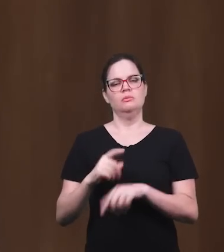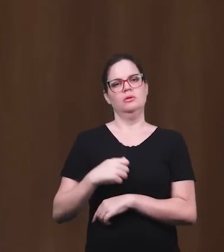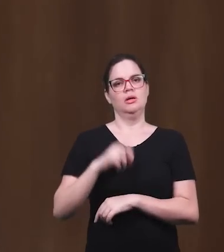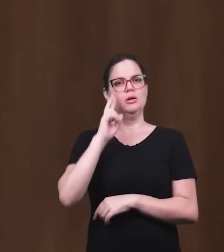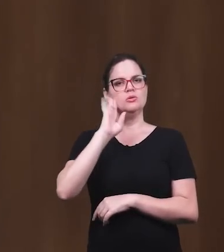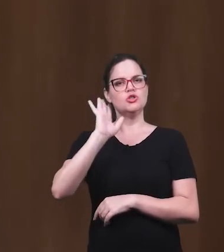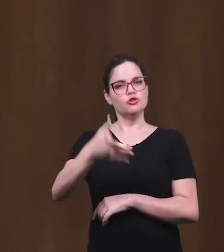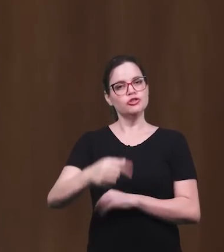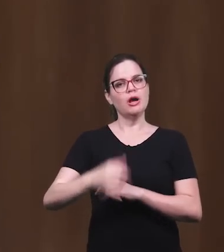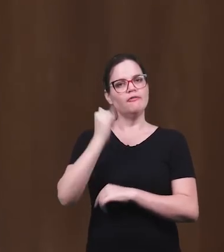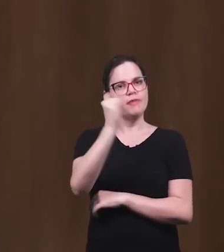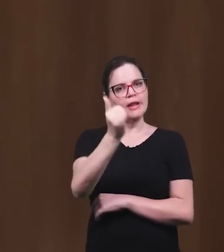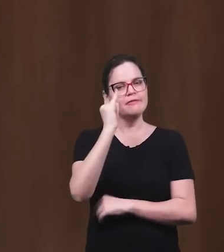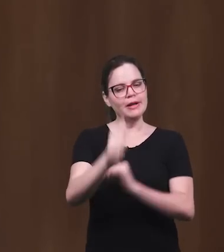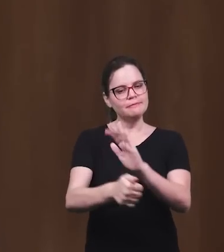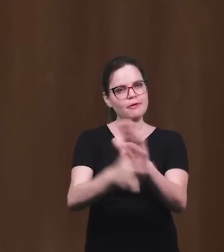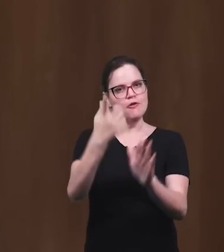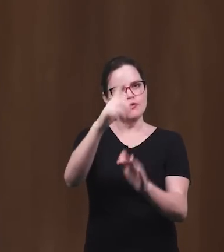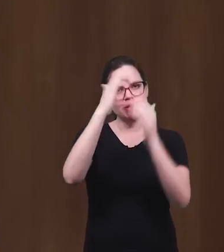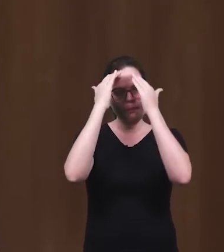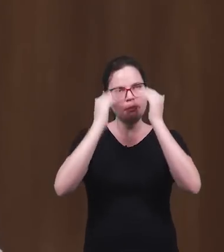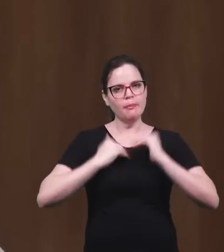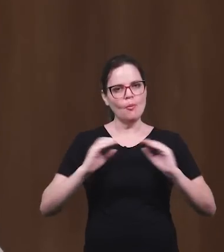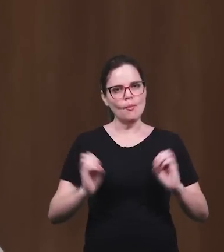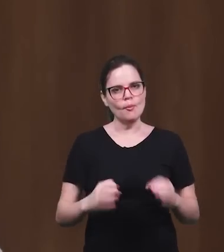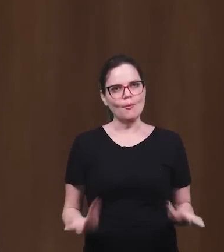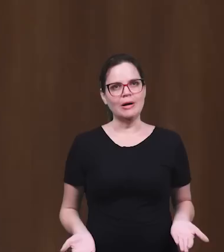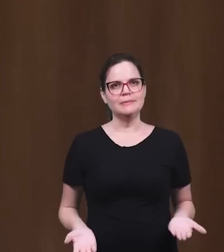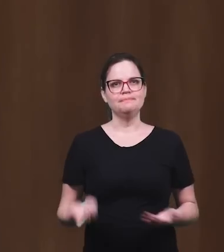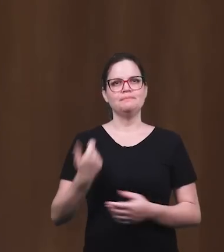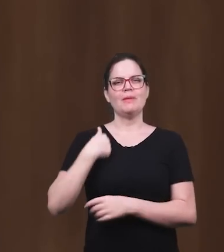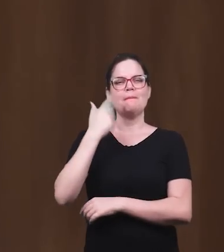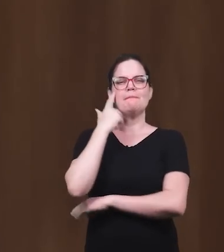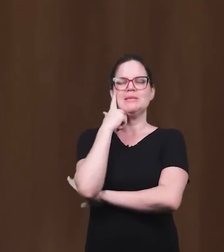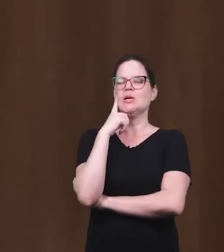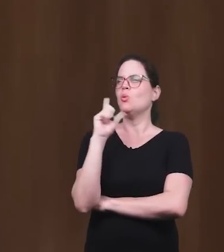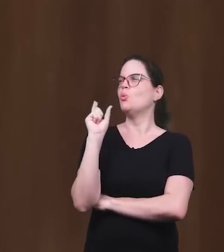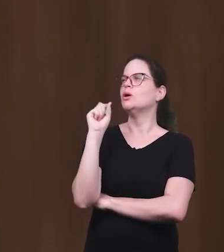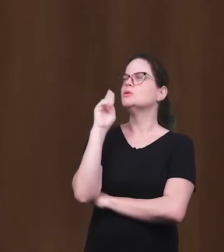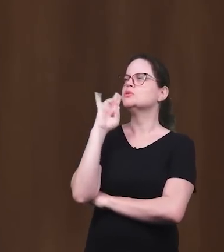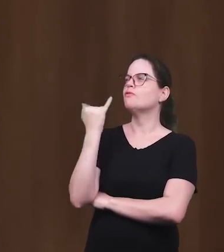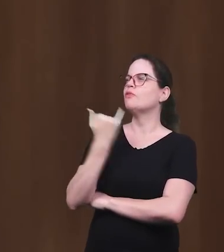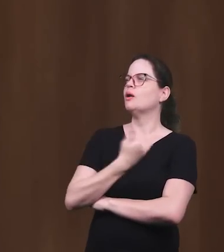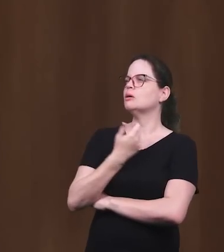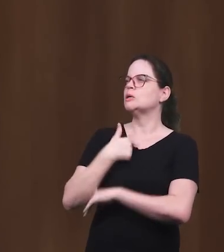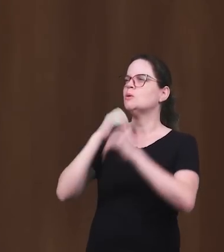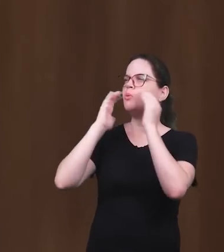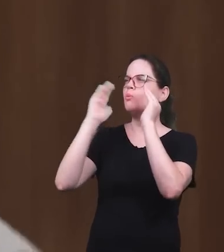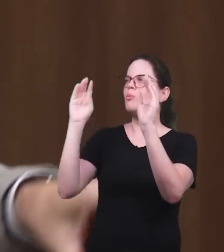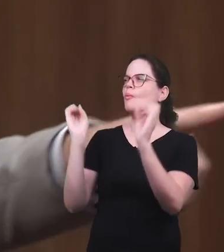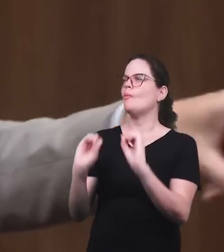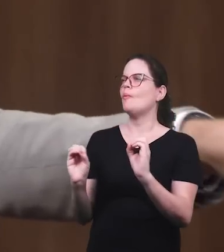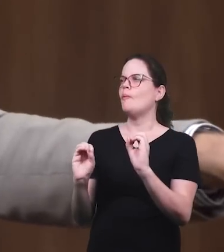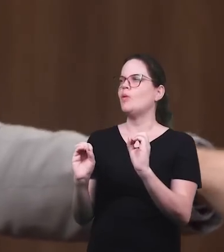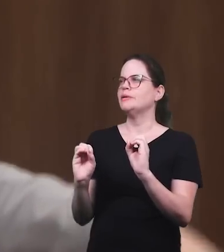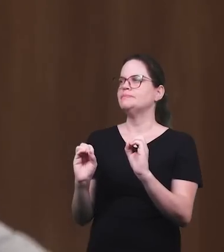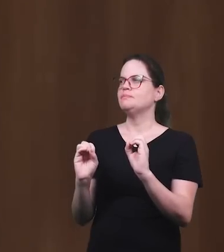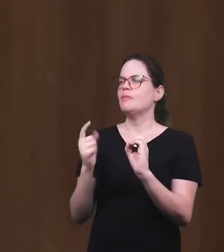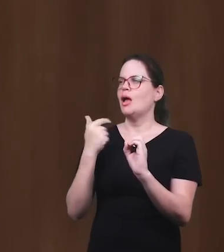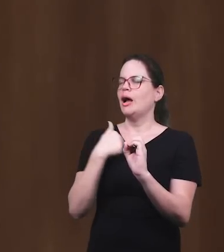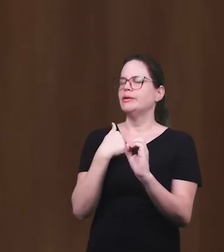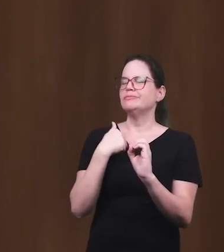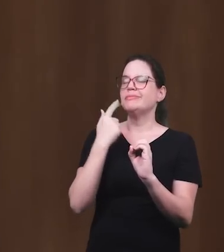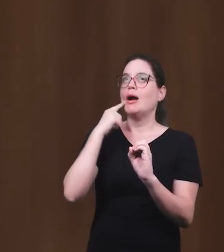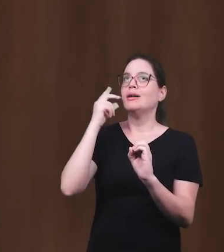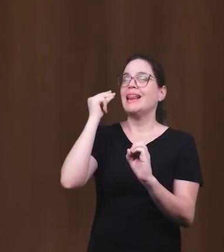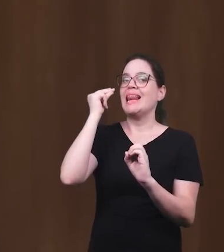se fosse, eu já falei com você várias vezes, você não obedeceu. Aí você pode pensar assim, o que o Senhor falou que eu não obedeci? Aí você vai lá, coloca em ordem, o Senhor volta a